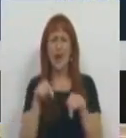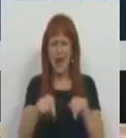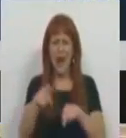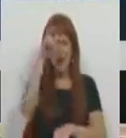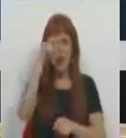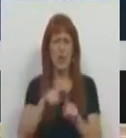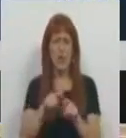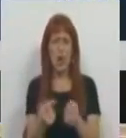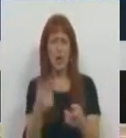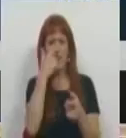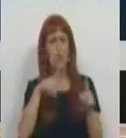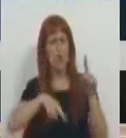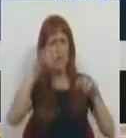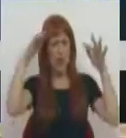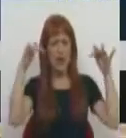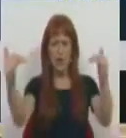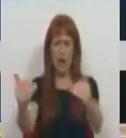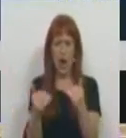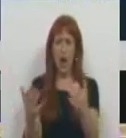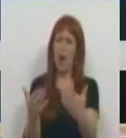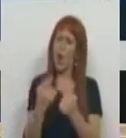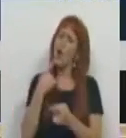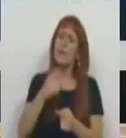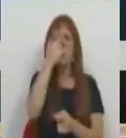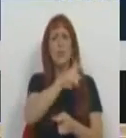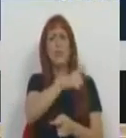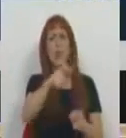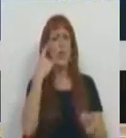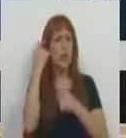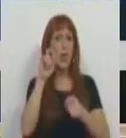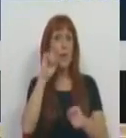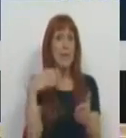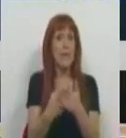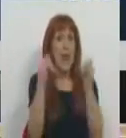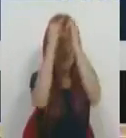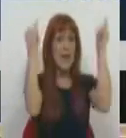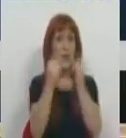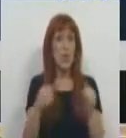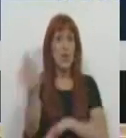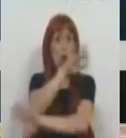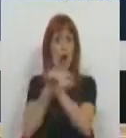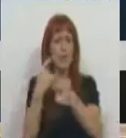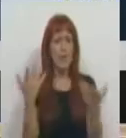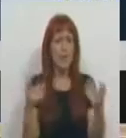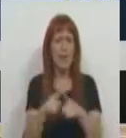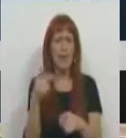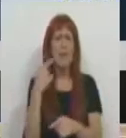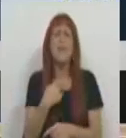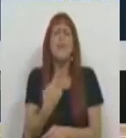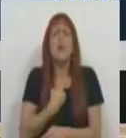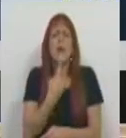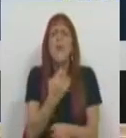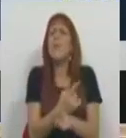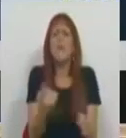que esta que fique com os refugiados e aceite de volta pessoas que buscam proteção internacional na Europa. E devemos